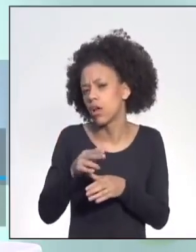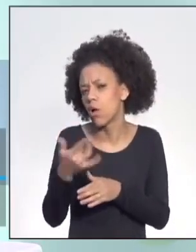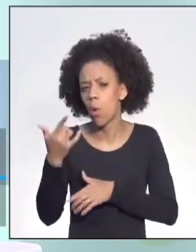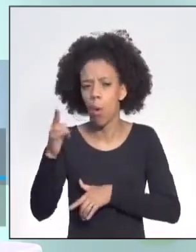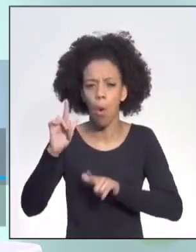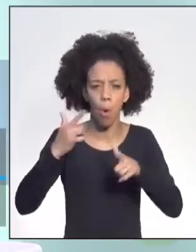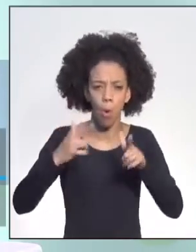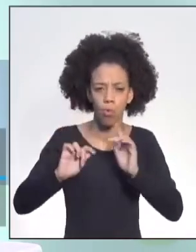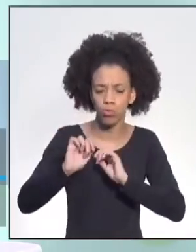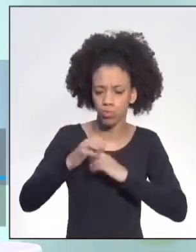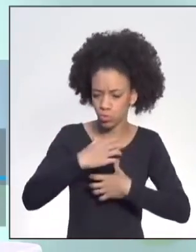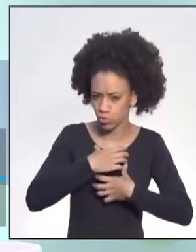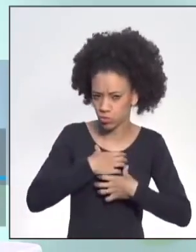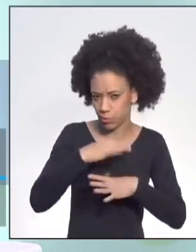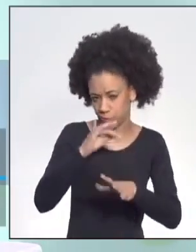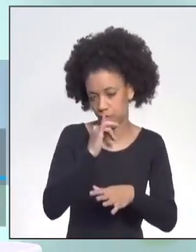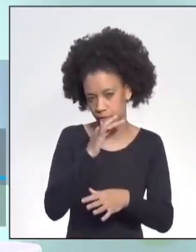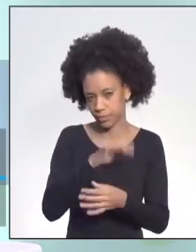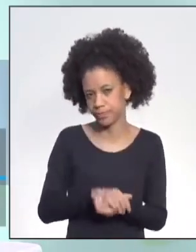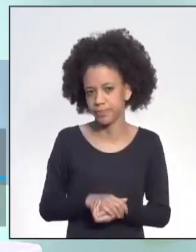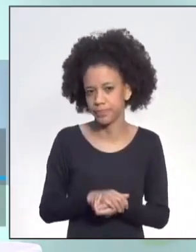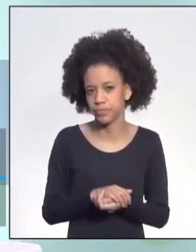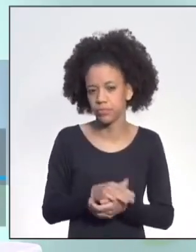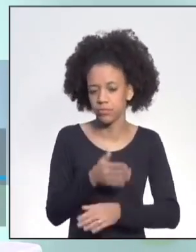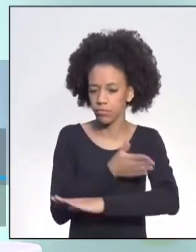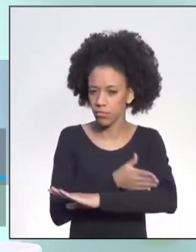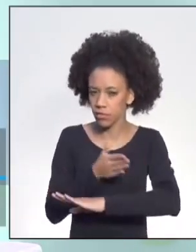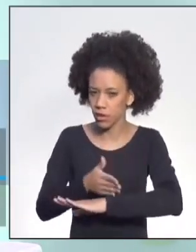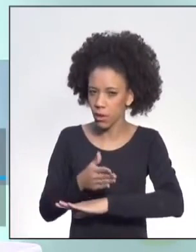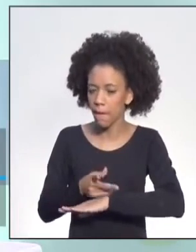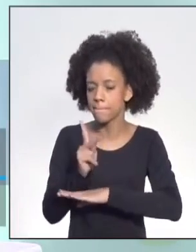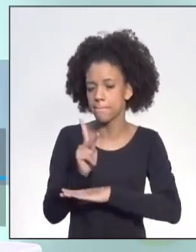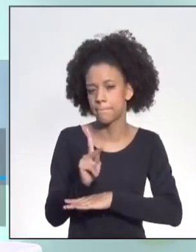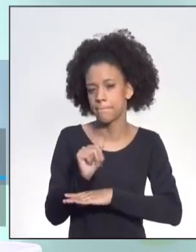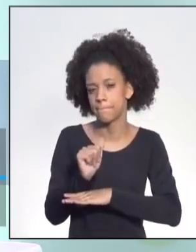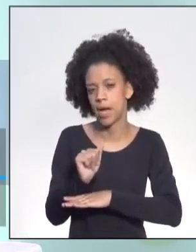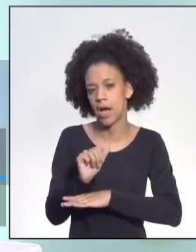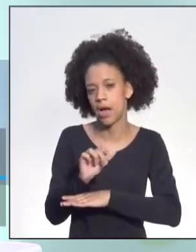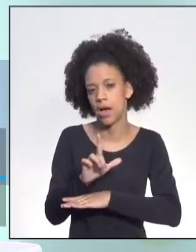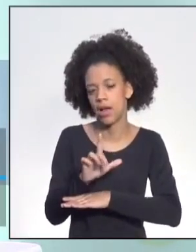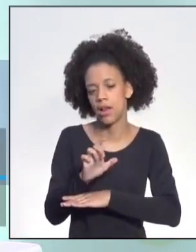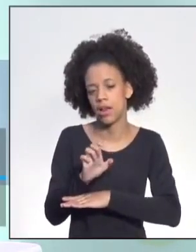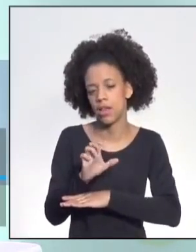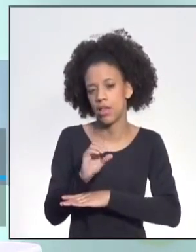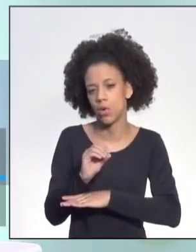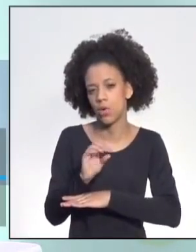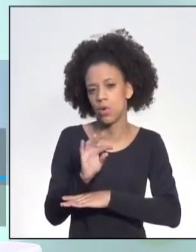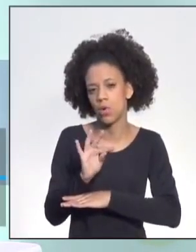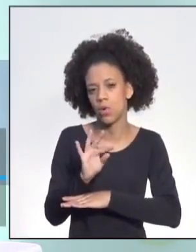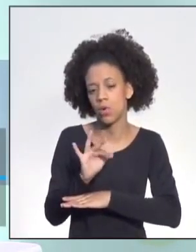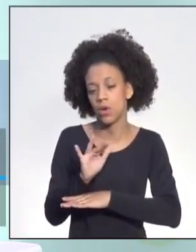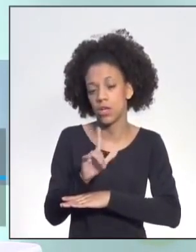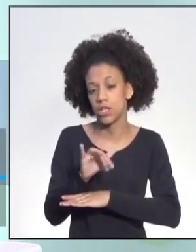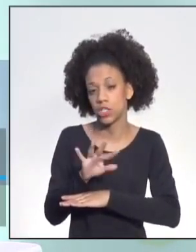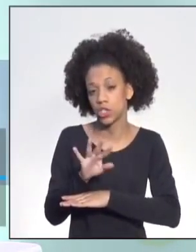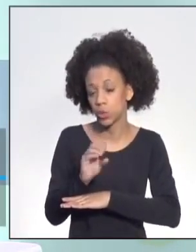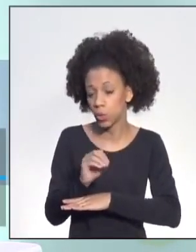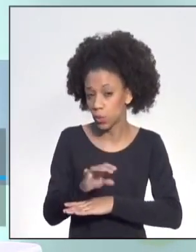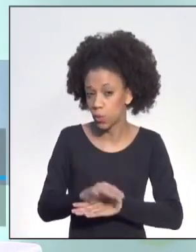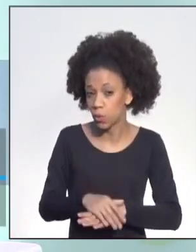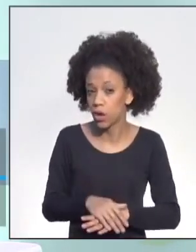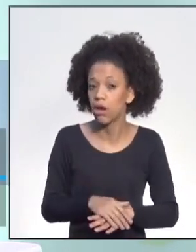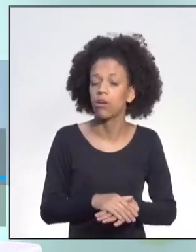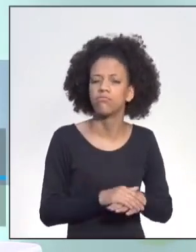Por exemplo, ó, lá na pré-história, no período do Paleolítico, os homens deixaram alguns símbolos nas